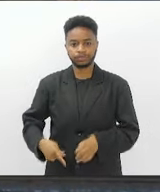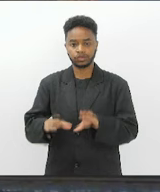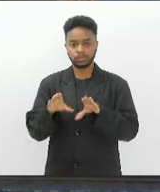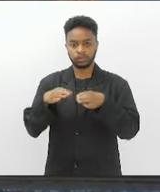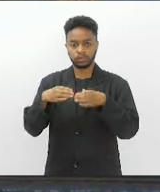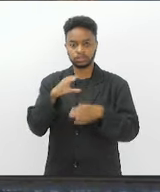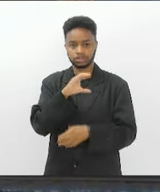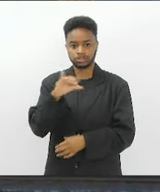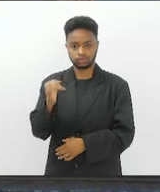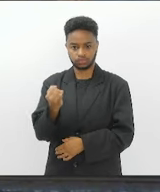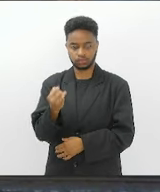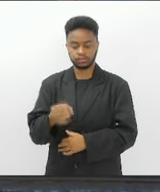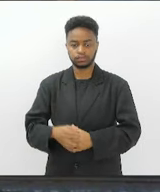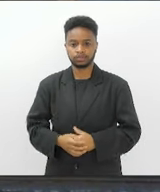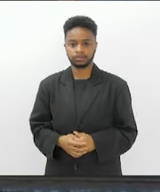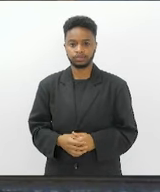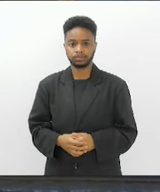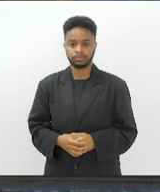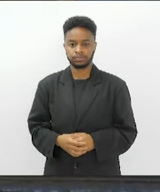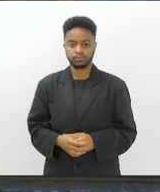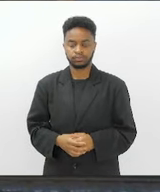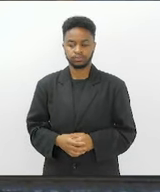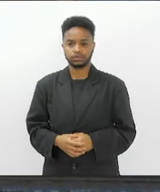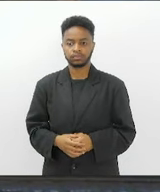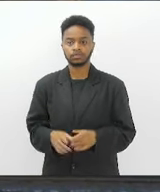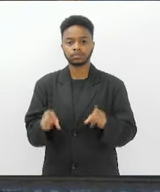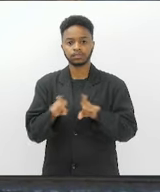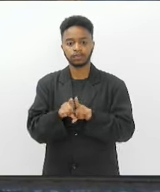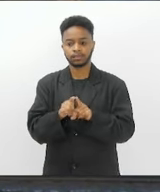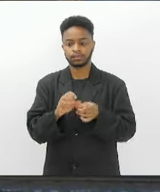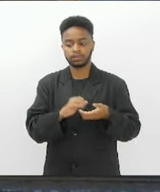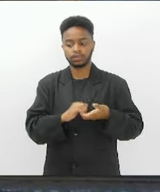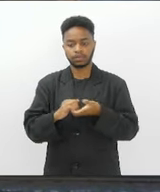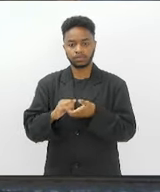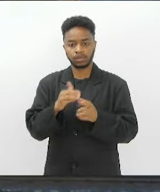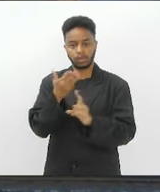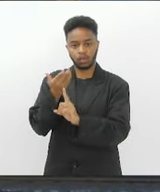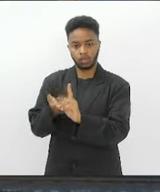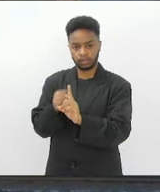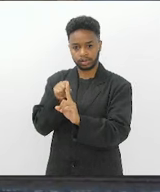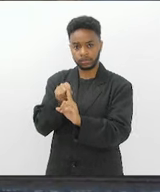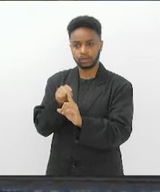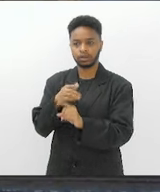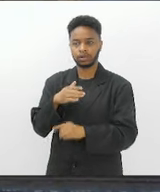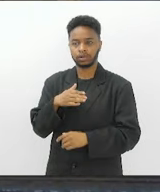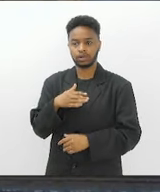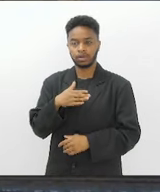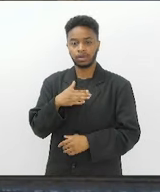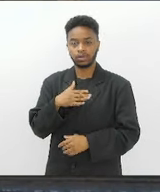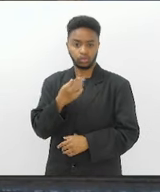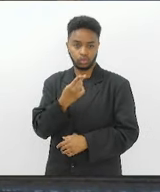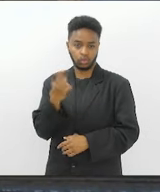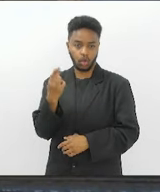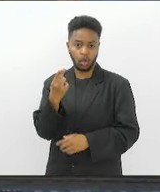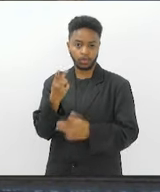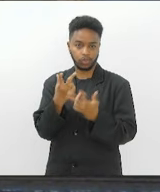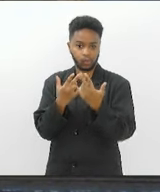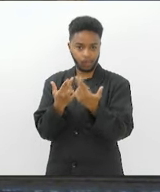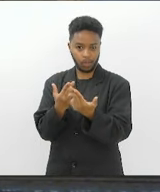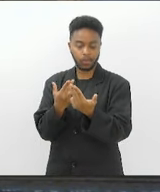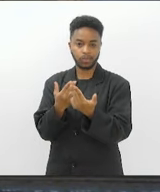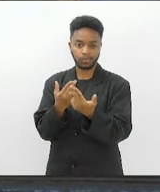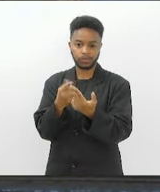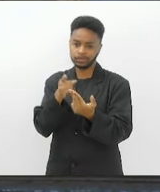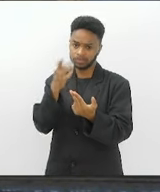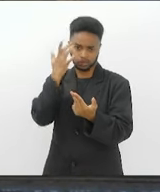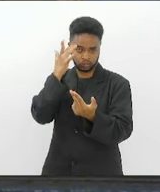Constituição e Justiça. Queria cumprimentar o homenageado, meu duplo xará, as pessoas não sabem, mas